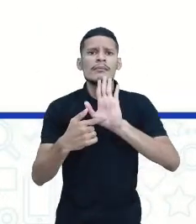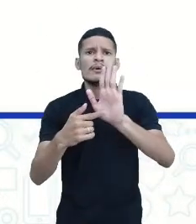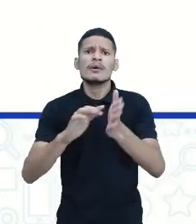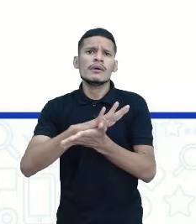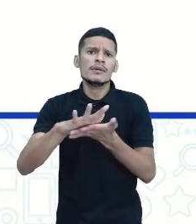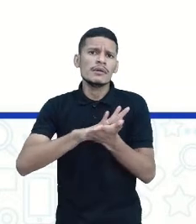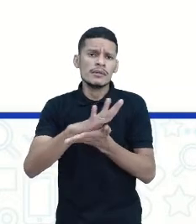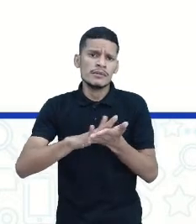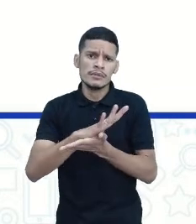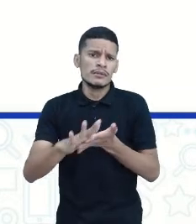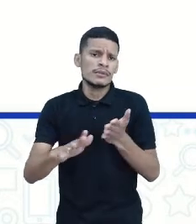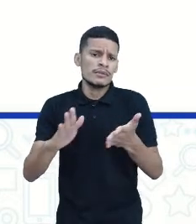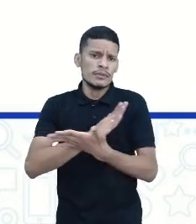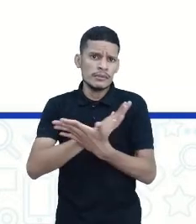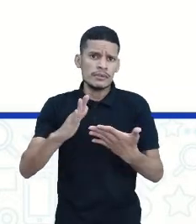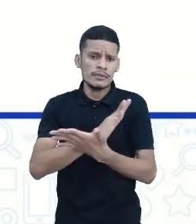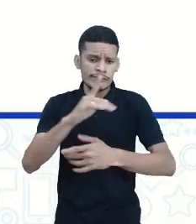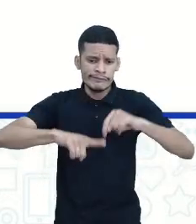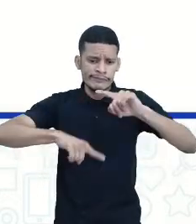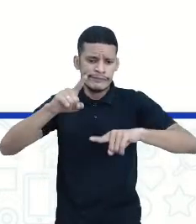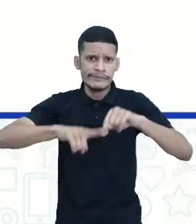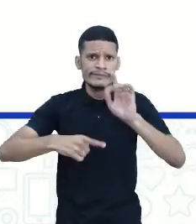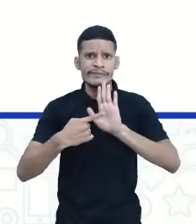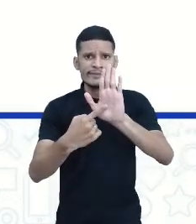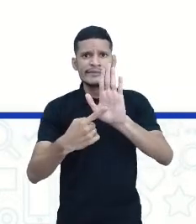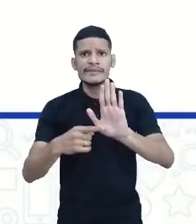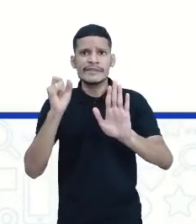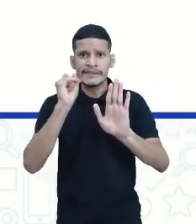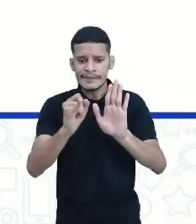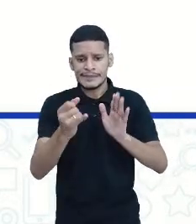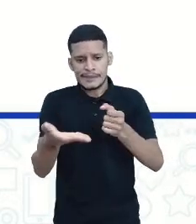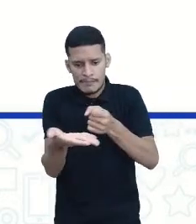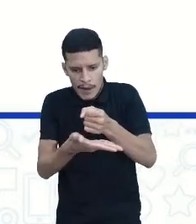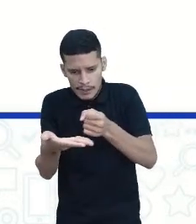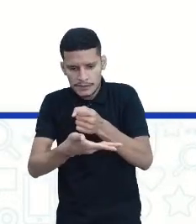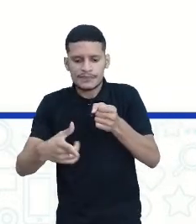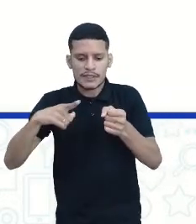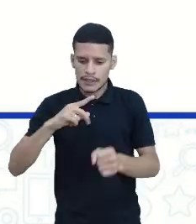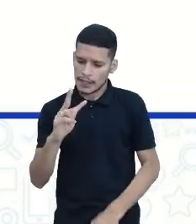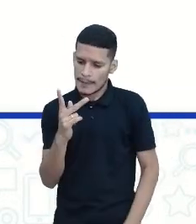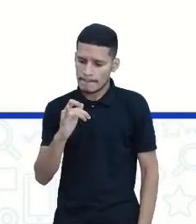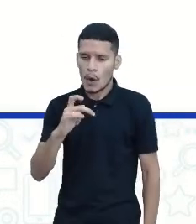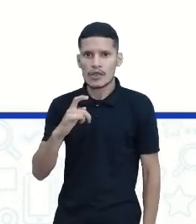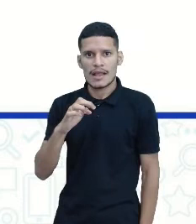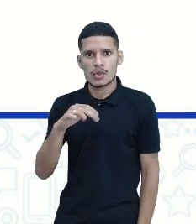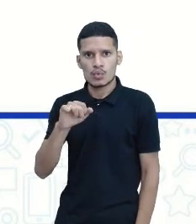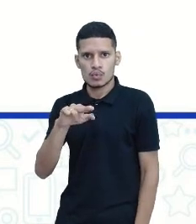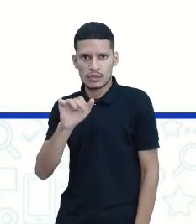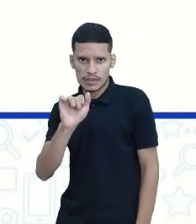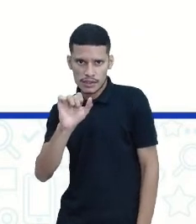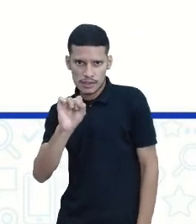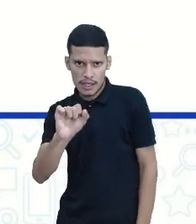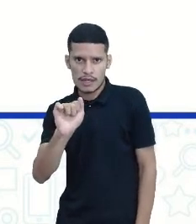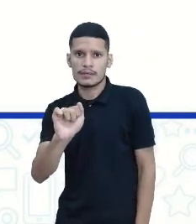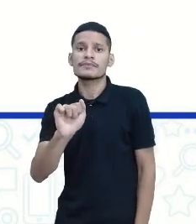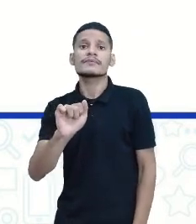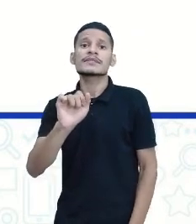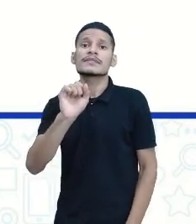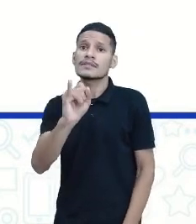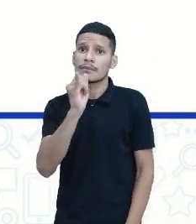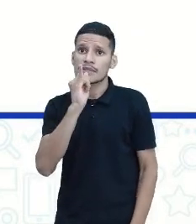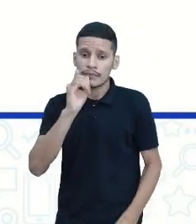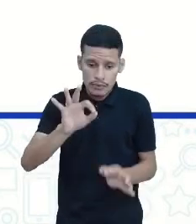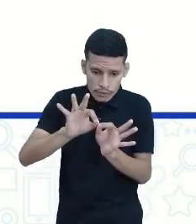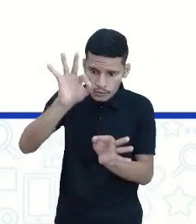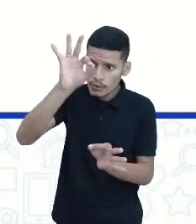que surgiram quando a gente apoiou a base sendo a hipotenusa, né? Quando o ângulo de 90 graus ele